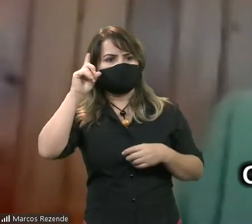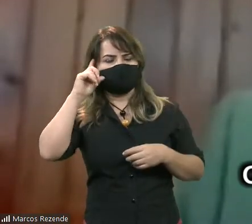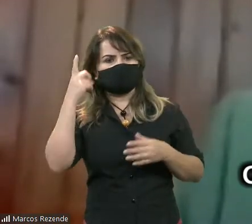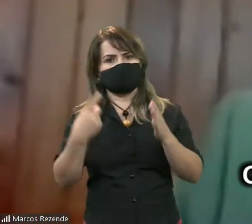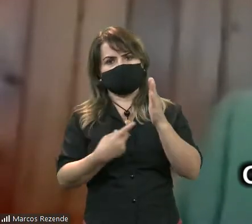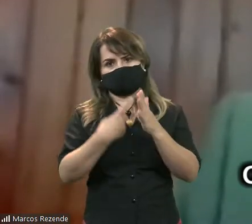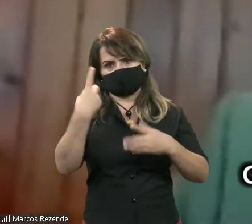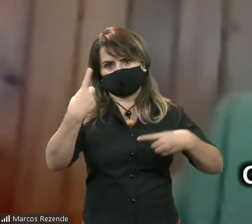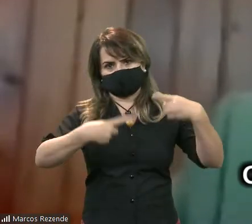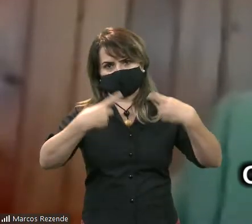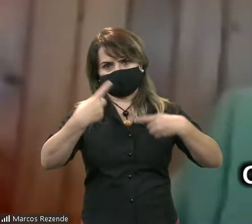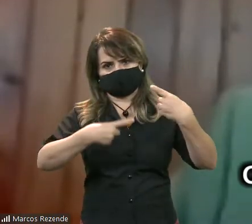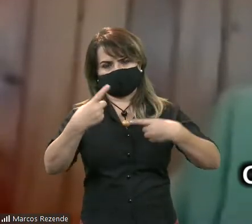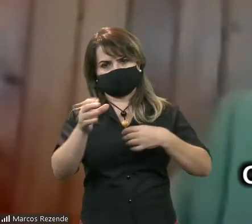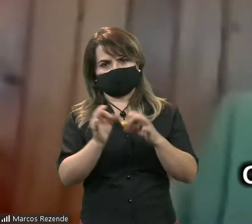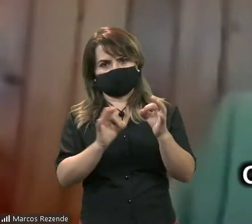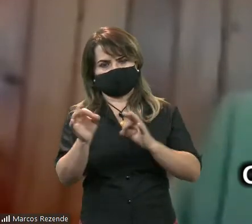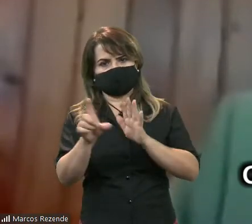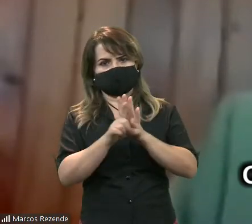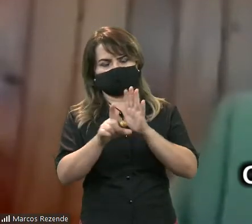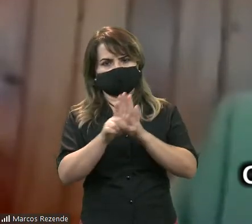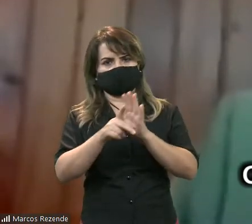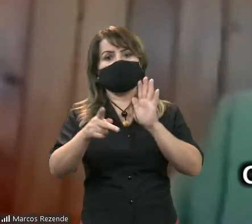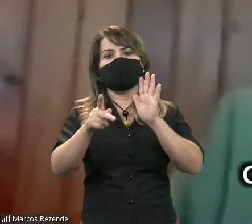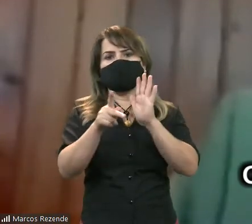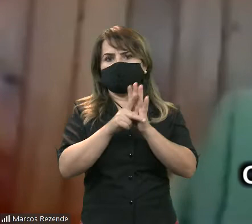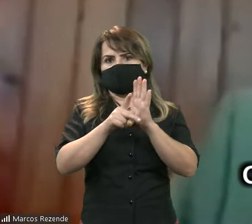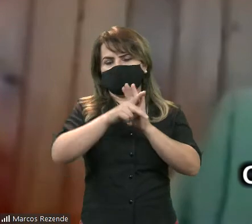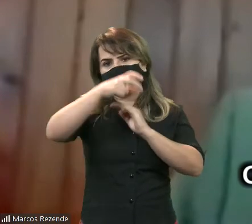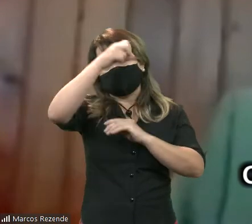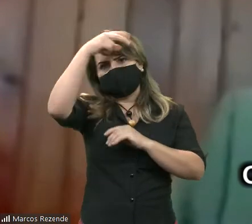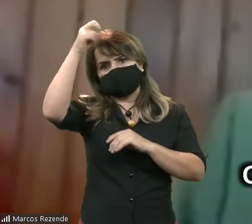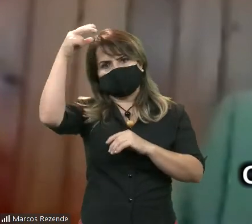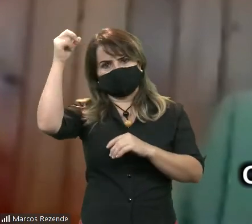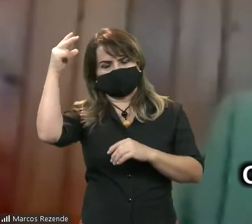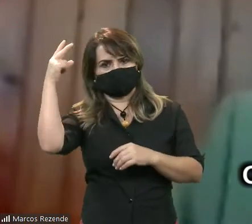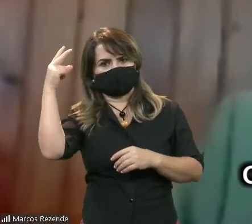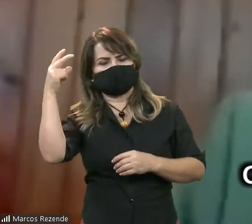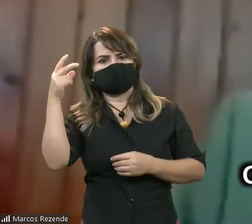número 15/2020. Da Prefeitura Municipal, autorizando a Prefeitura Municipal de Marília